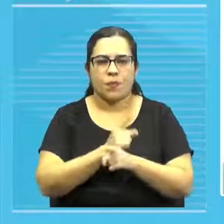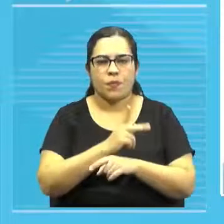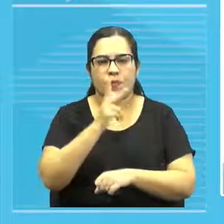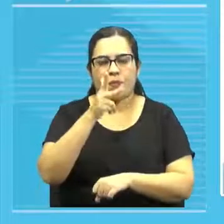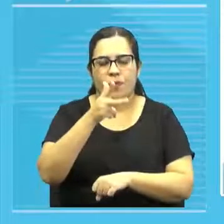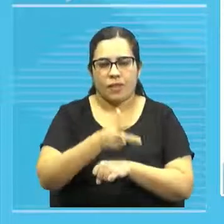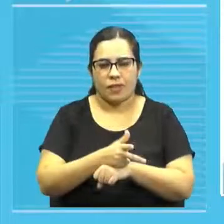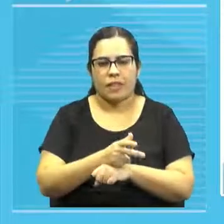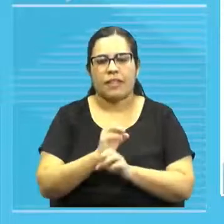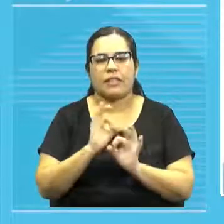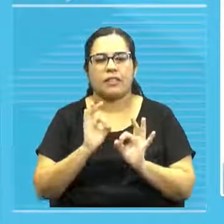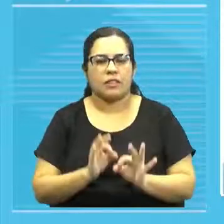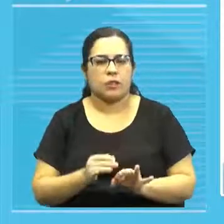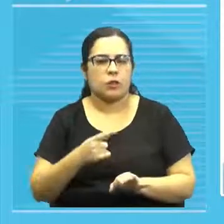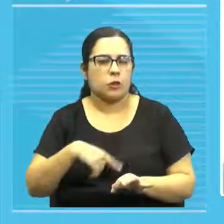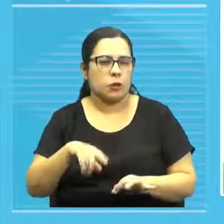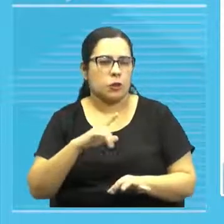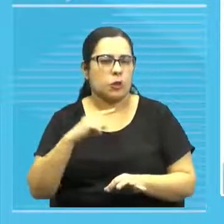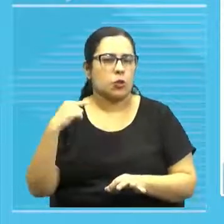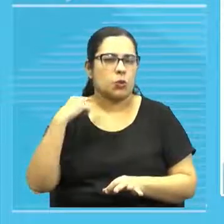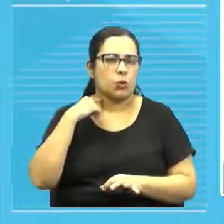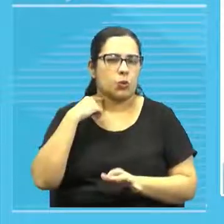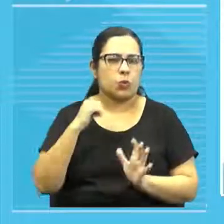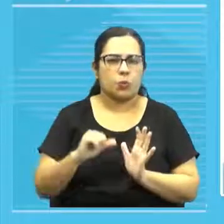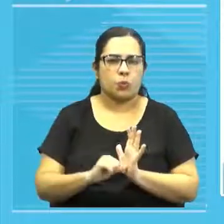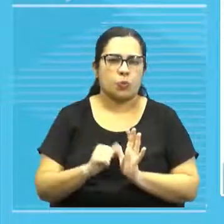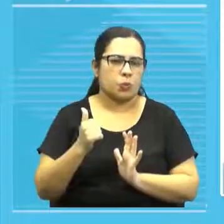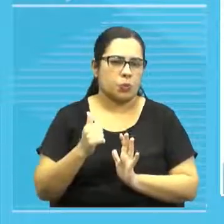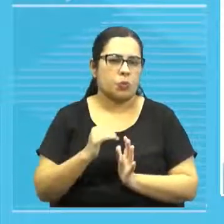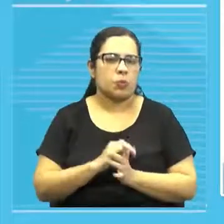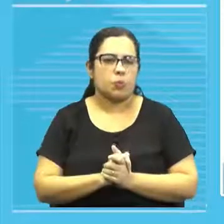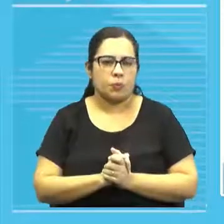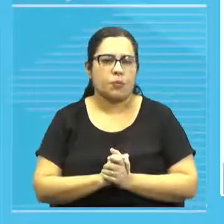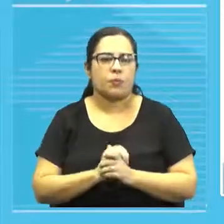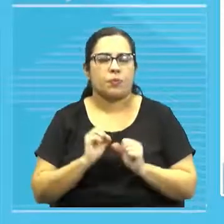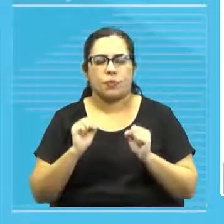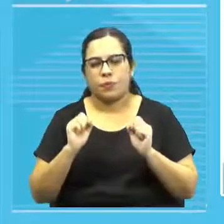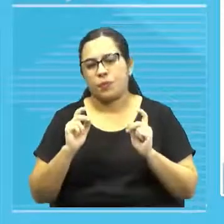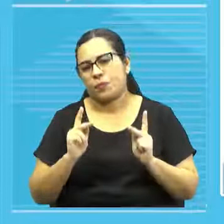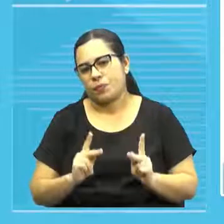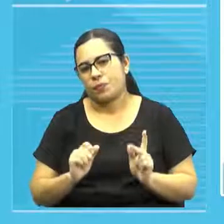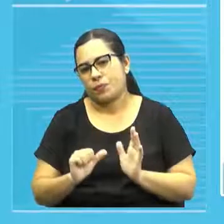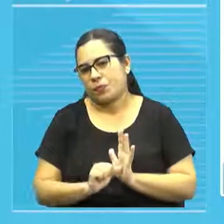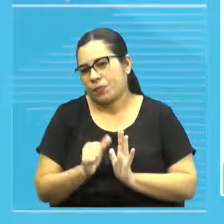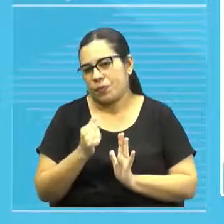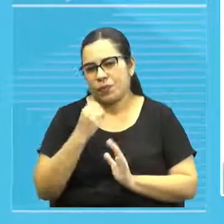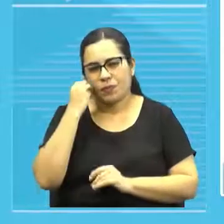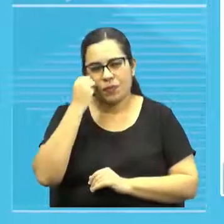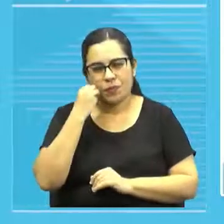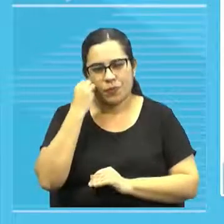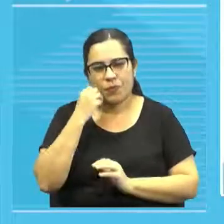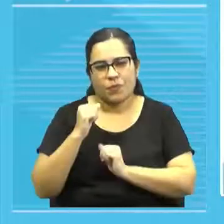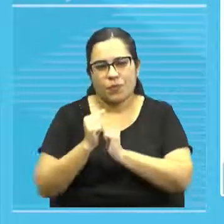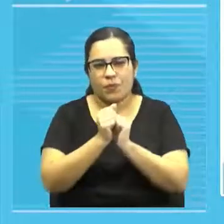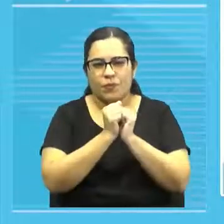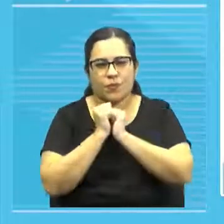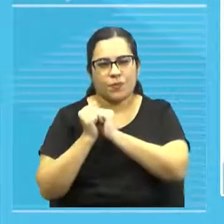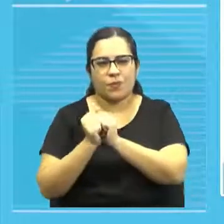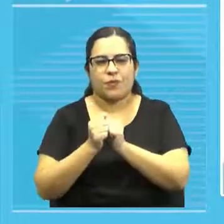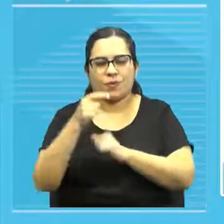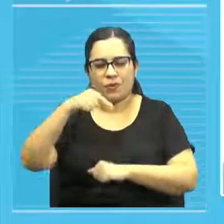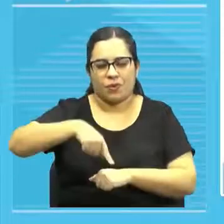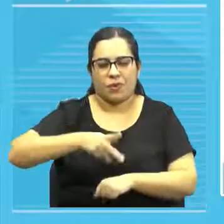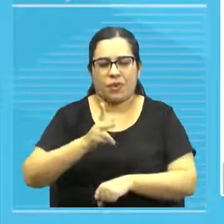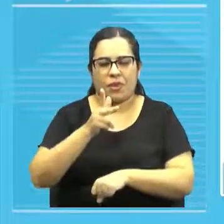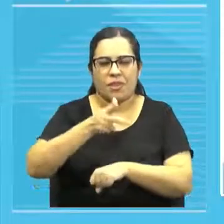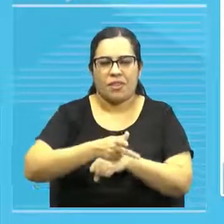estúdio né Eu acho que com Jorge também né Jorge ou não a beleza nossa primeira vez juntos aqui trabalhando